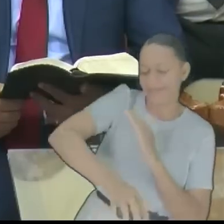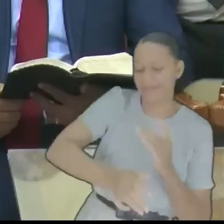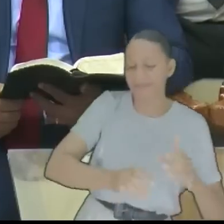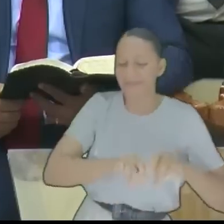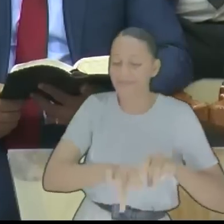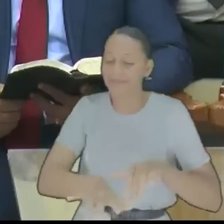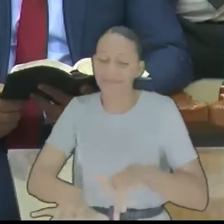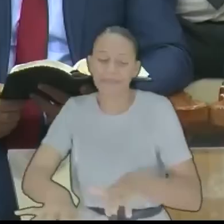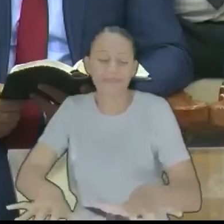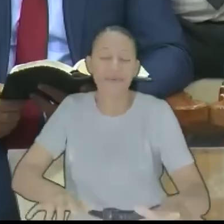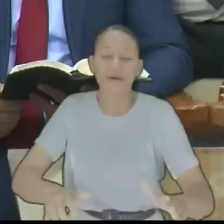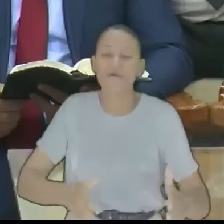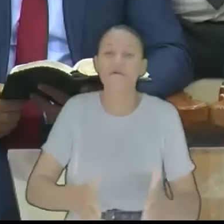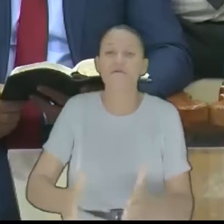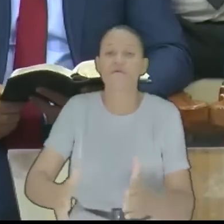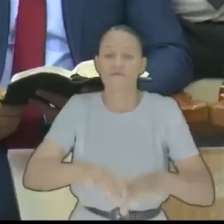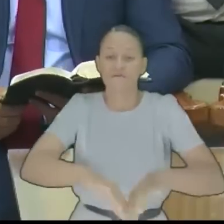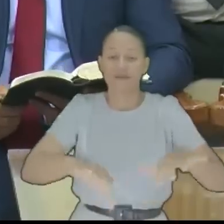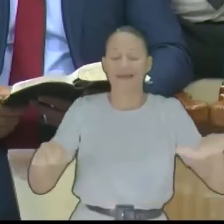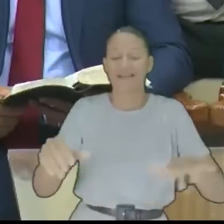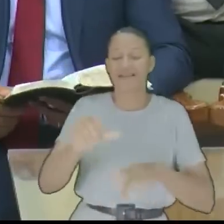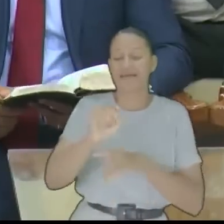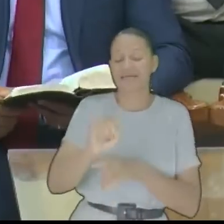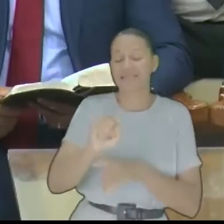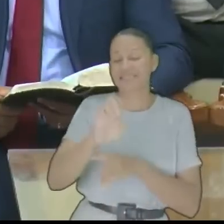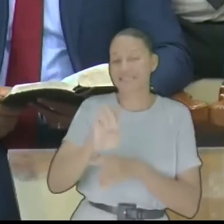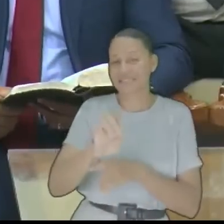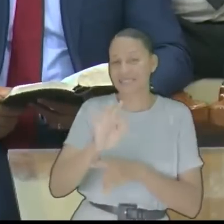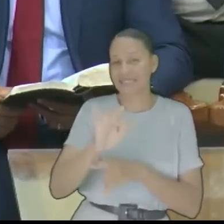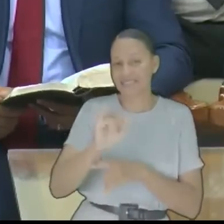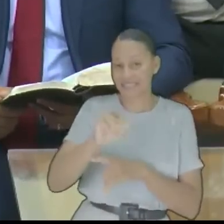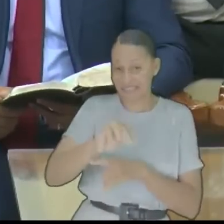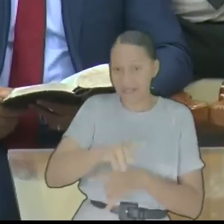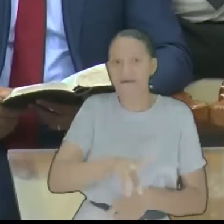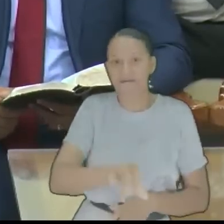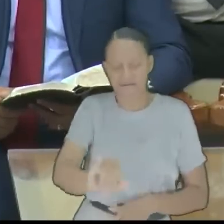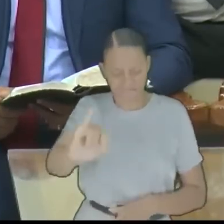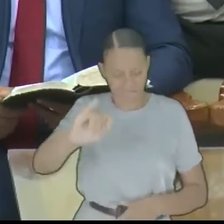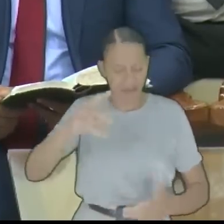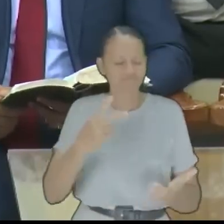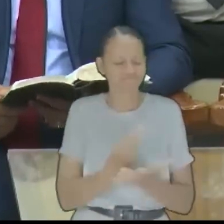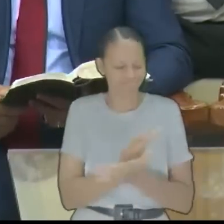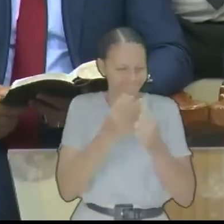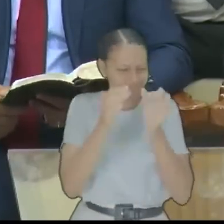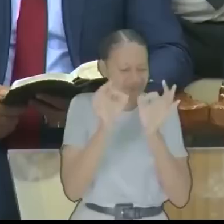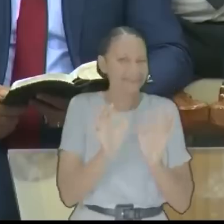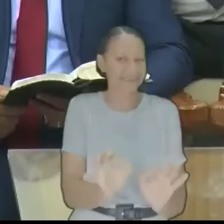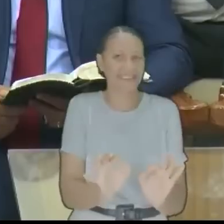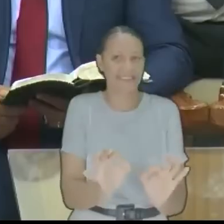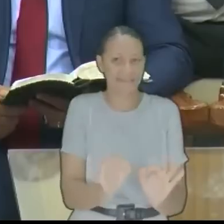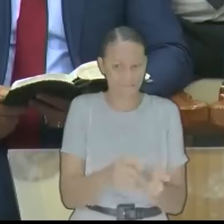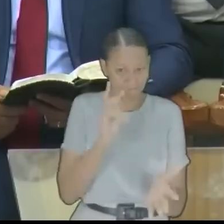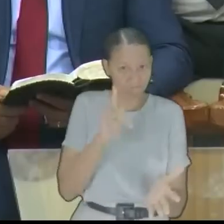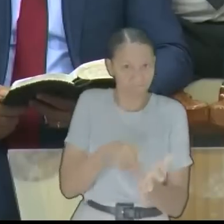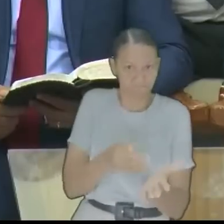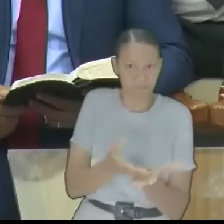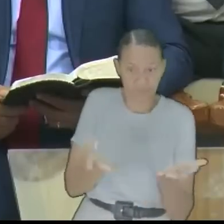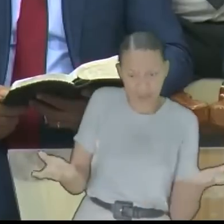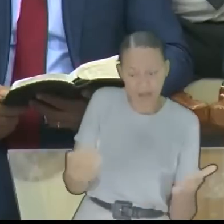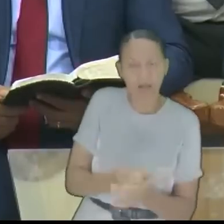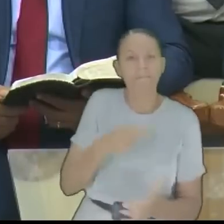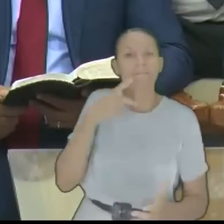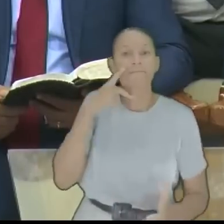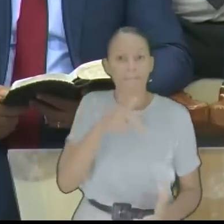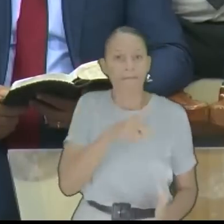Sitim. Essa profecia, ela ainda vai se cumprir literalmente. Essa profecia vai